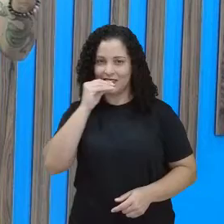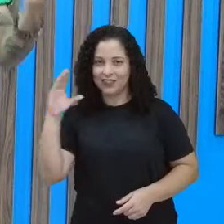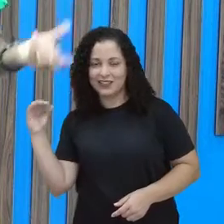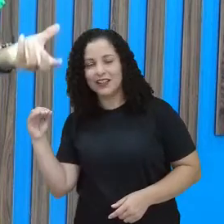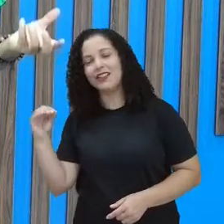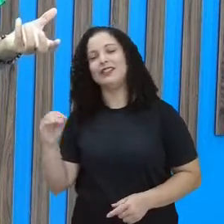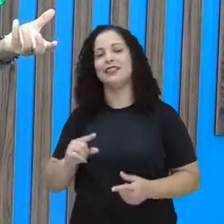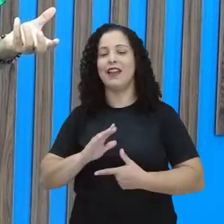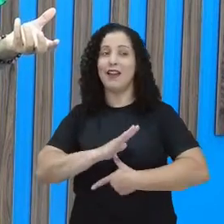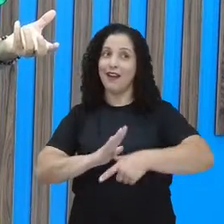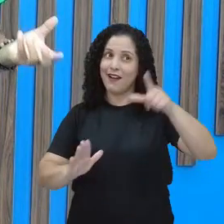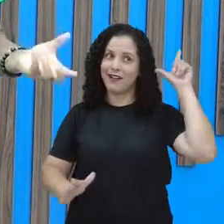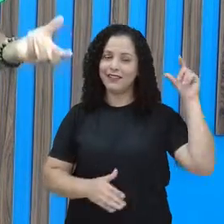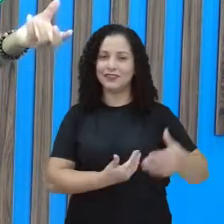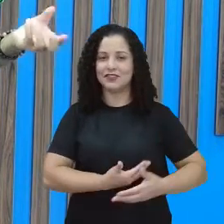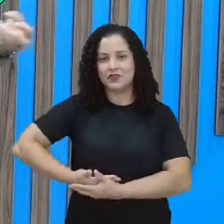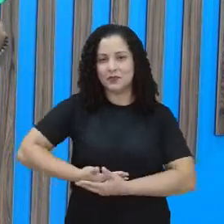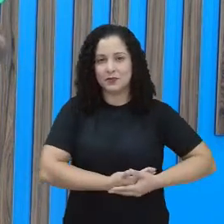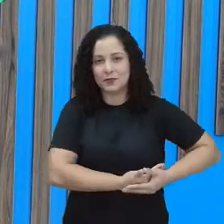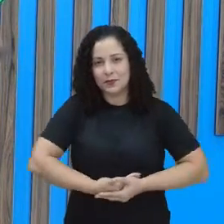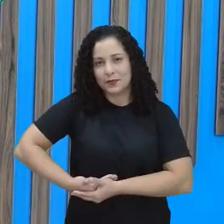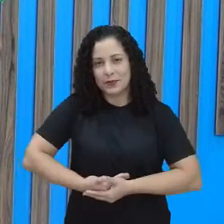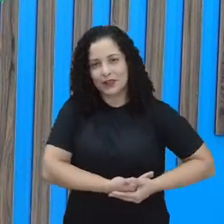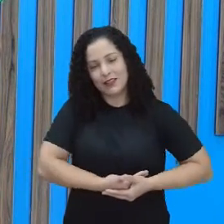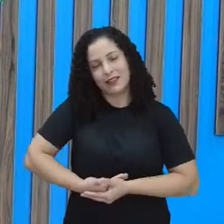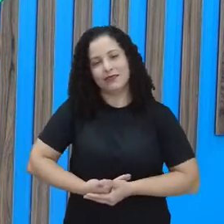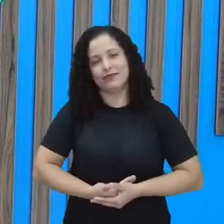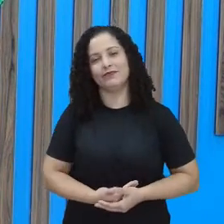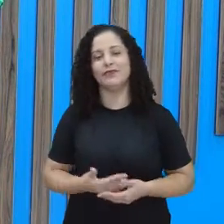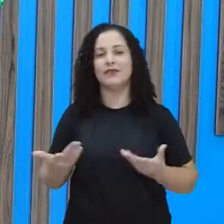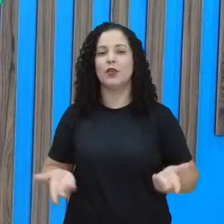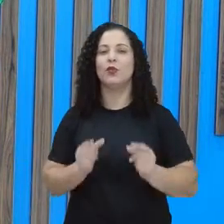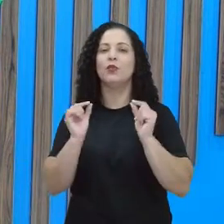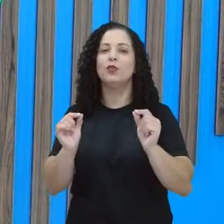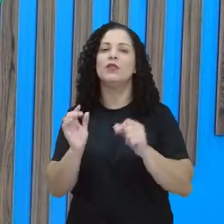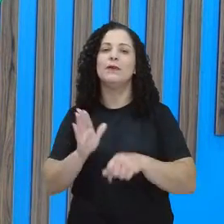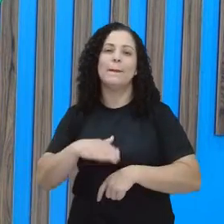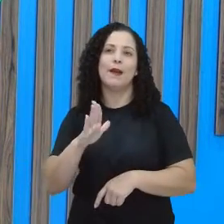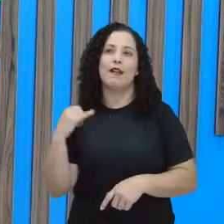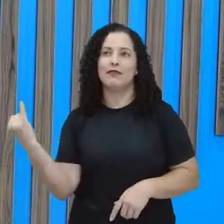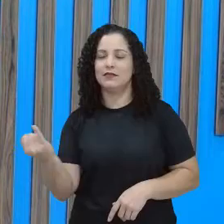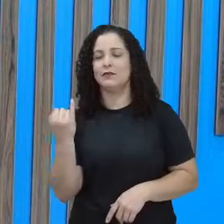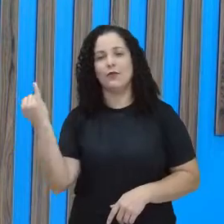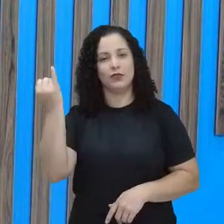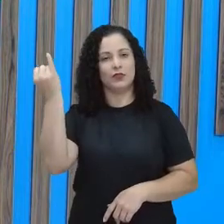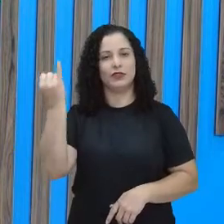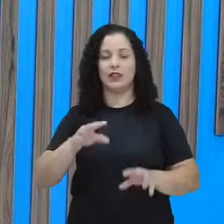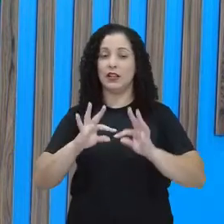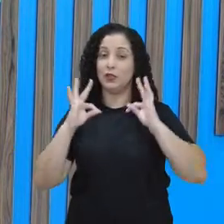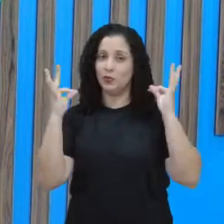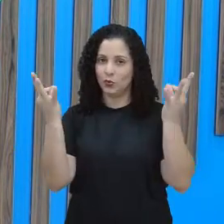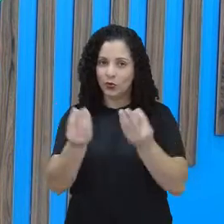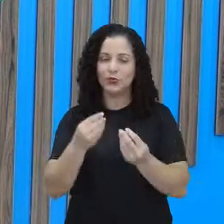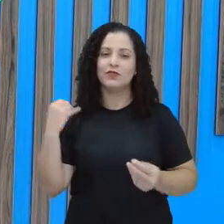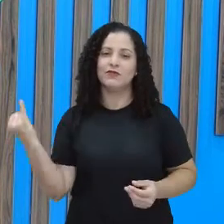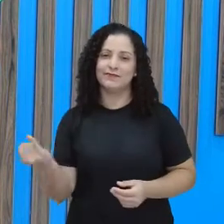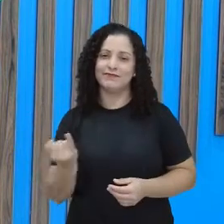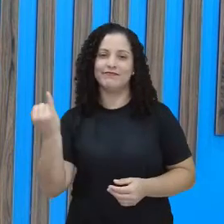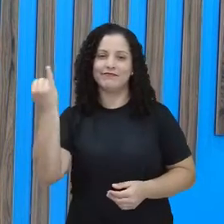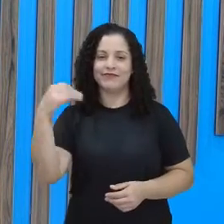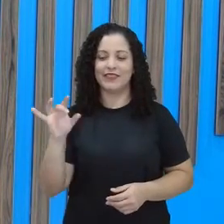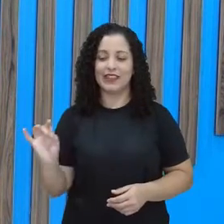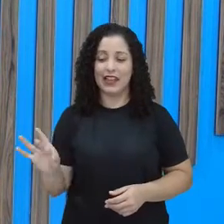um feto. Então, não existe fase da vida mais importante do que a outra. Todas são importantes e cada uma delas